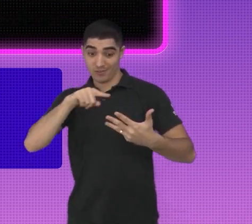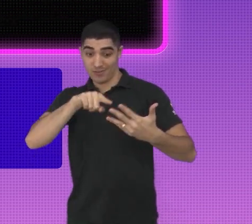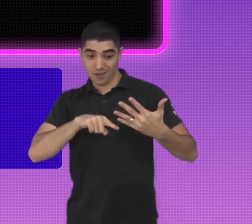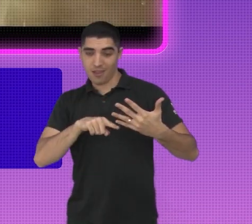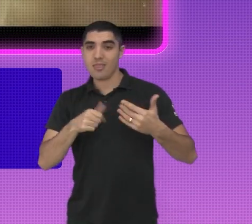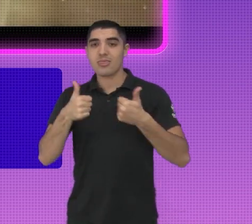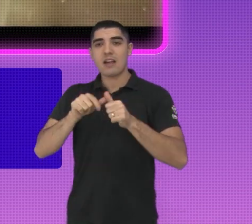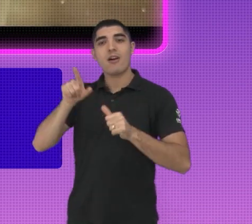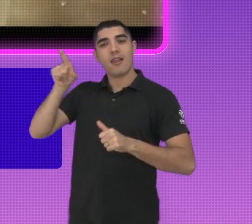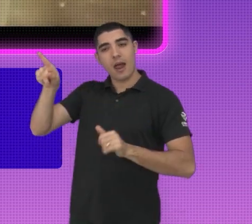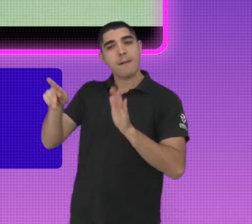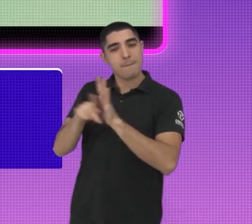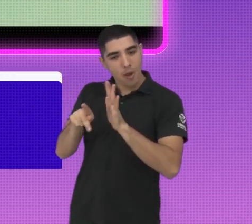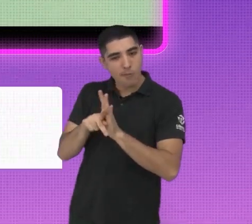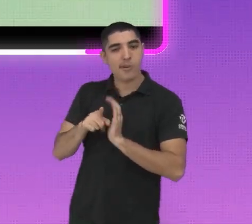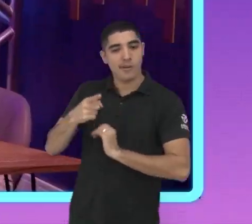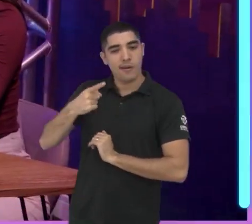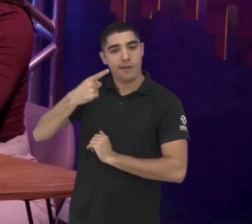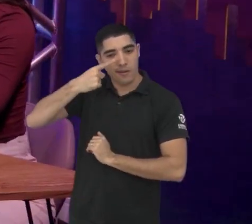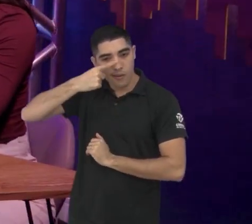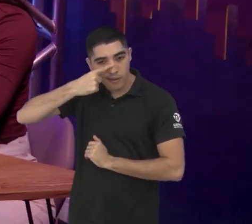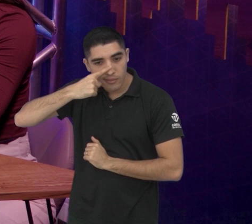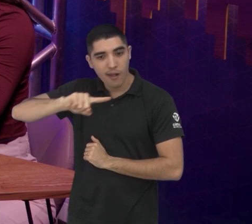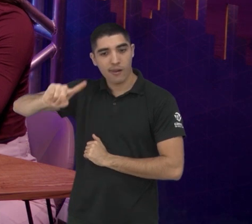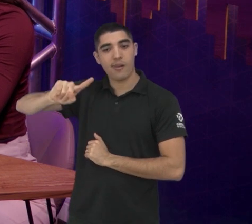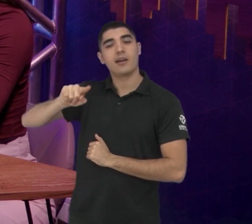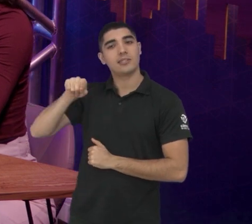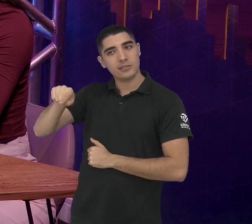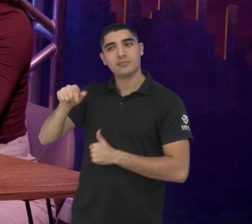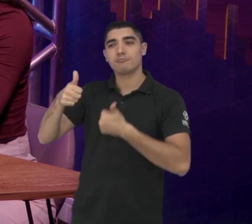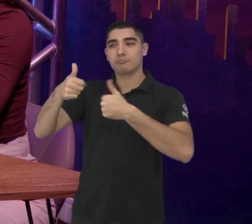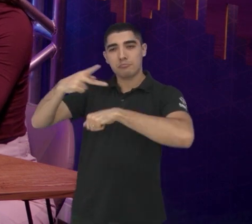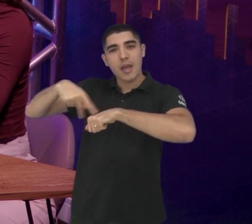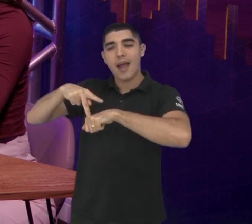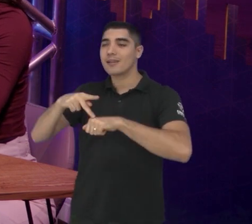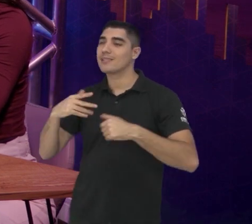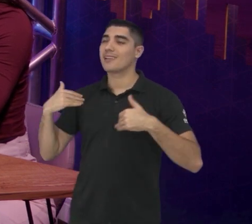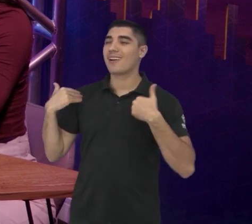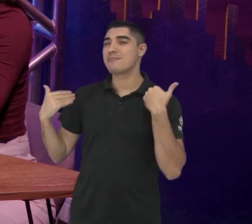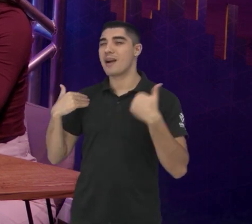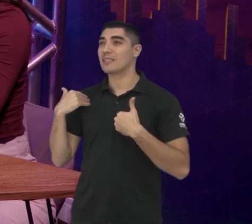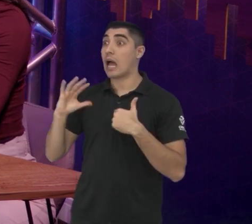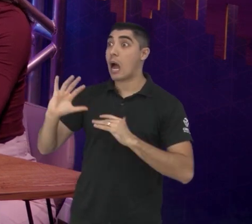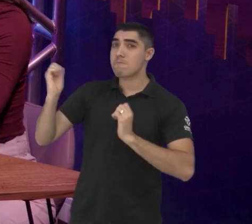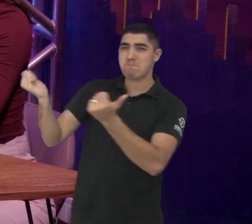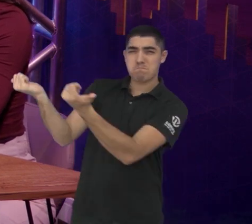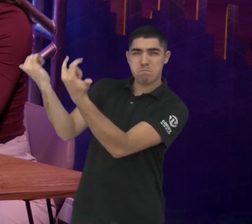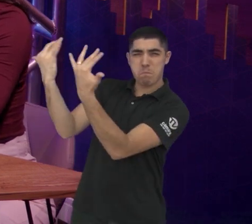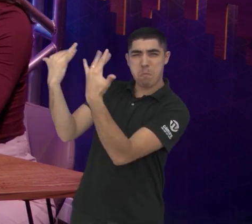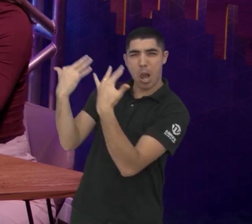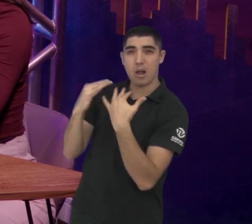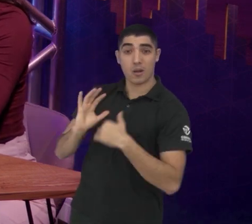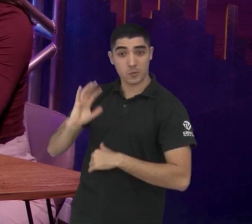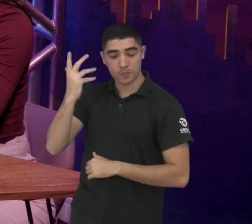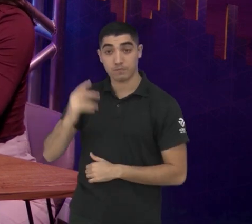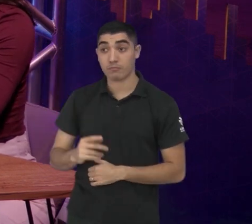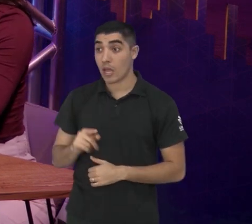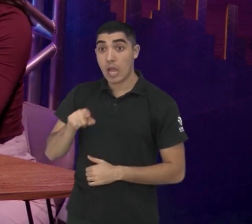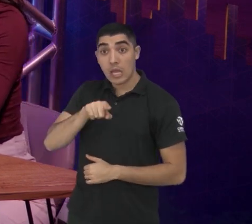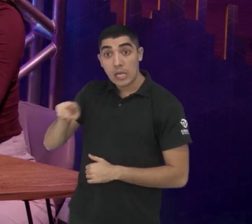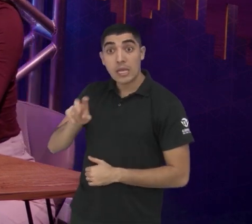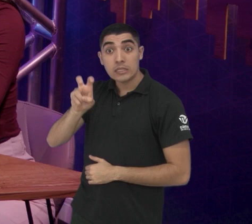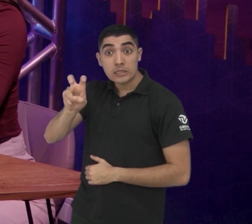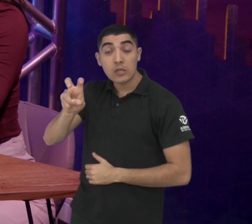num resort lá na Tailândia. E aí eles vivenciaram todo esse terror, essa tragédia. E olha só, gente, os